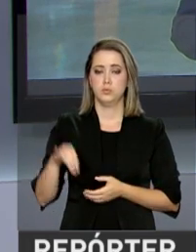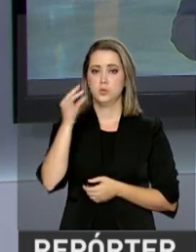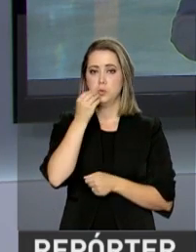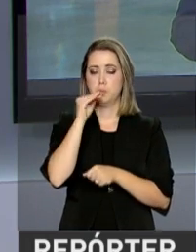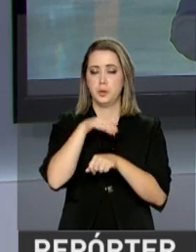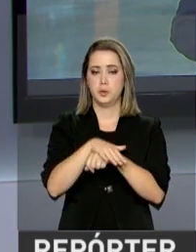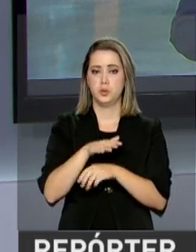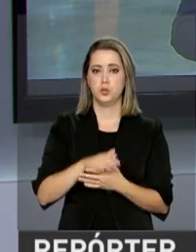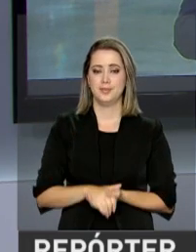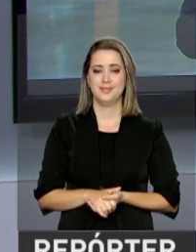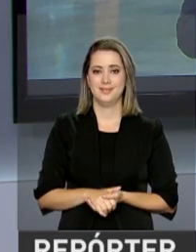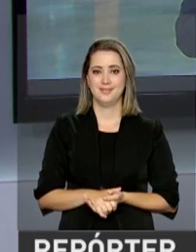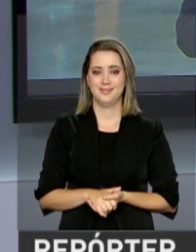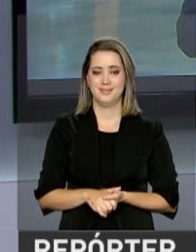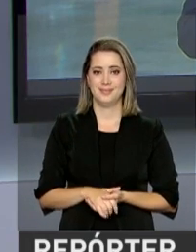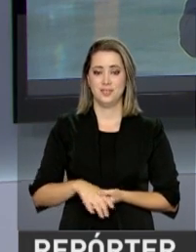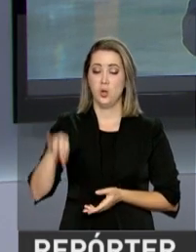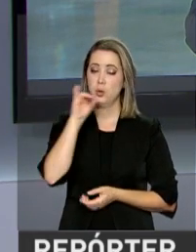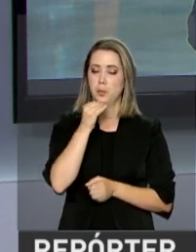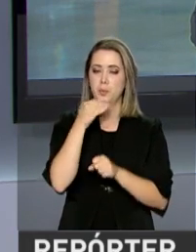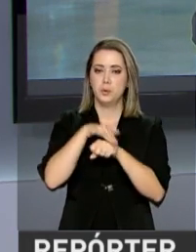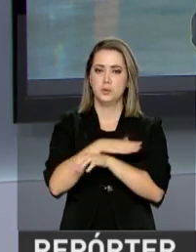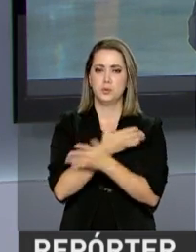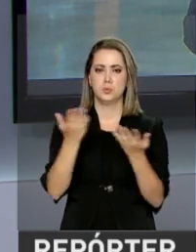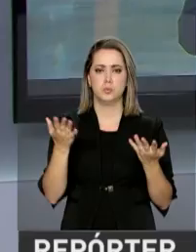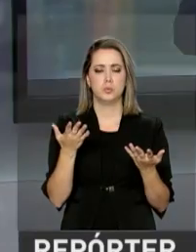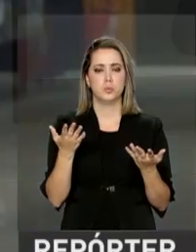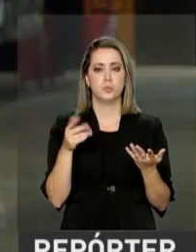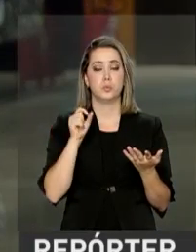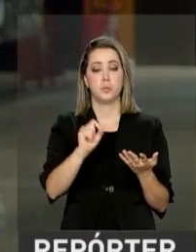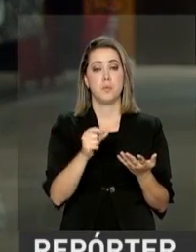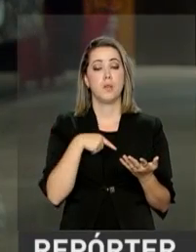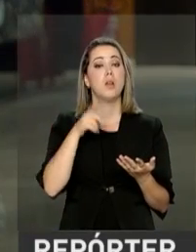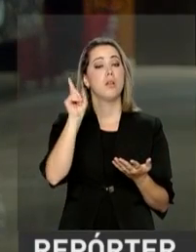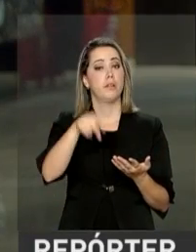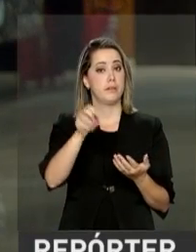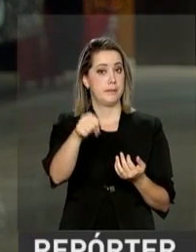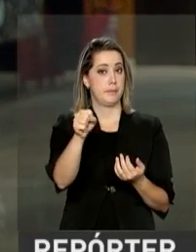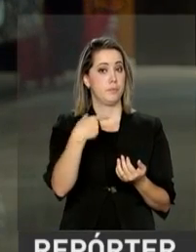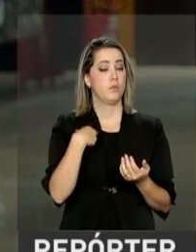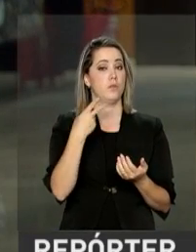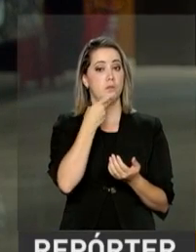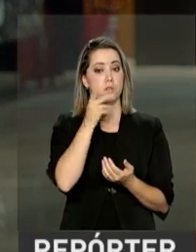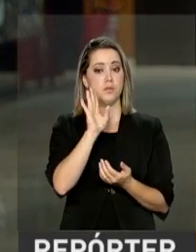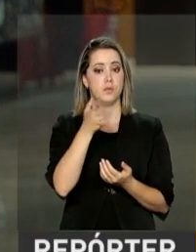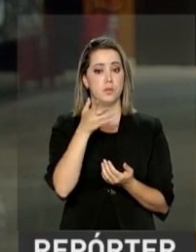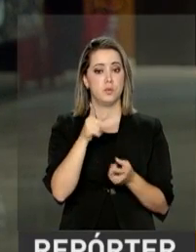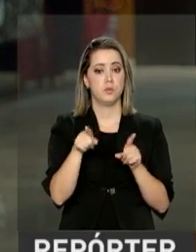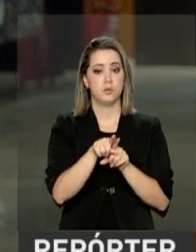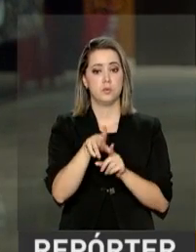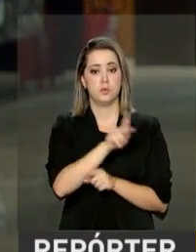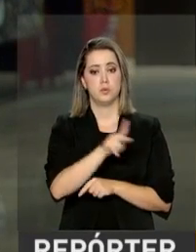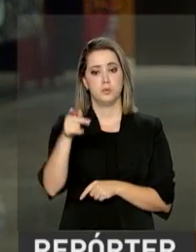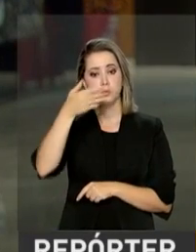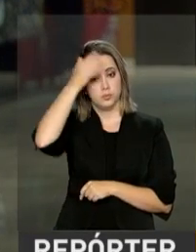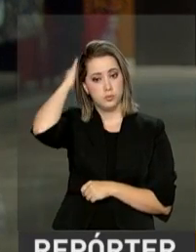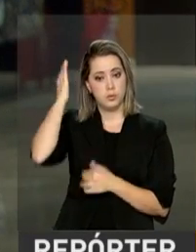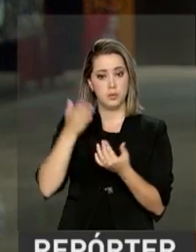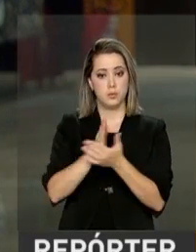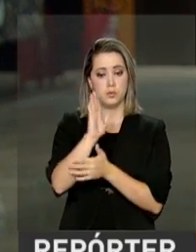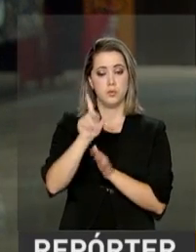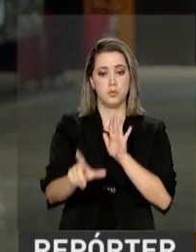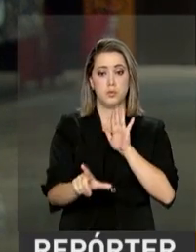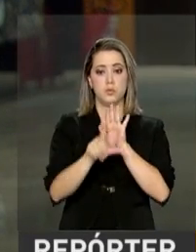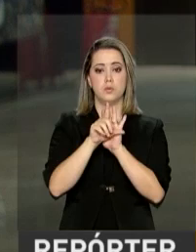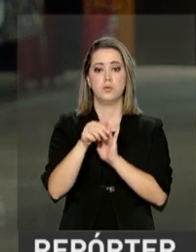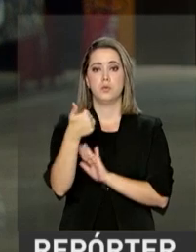boa noite Oi Leandro boa noite para você também boa noite a todos isso mesmo Leandro como você falou o presidente Michel temes sancionou